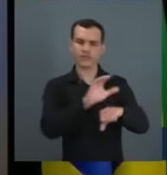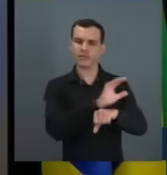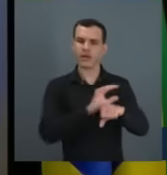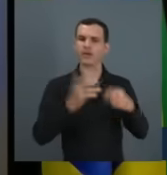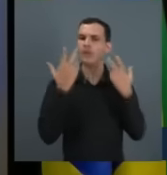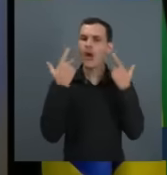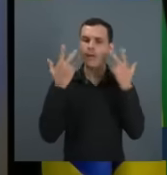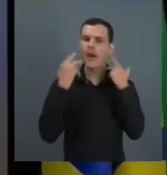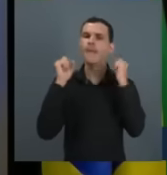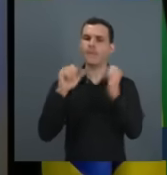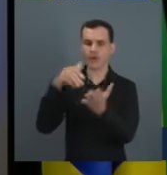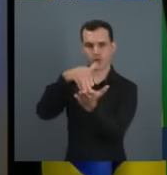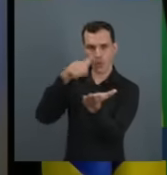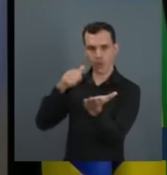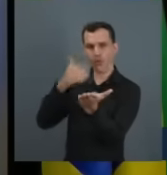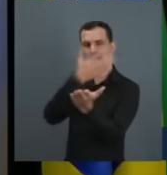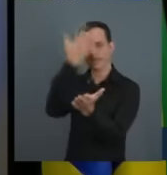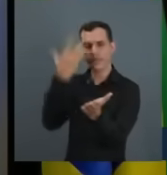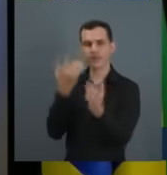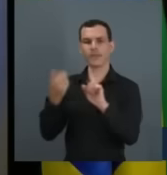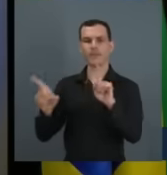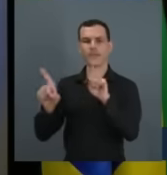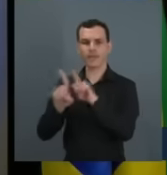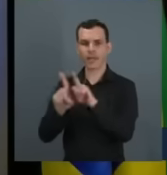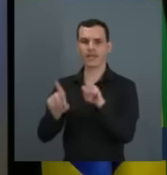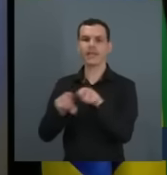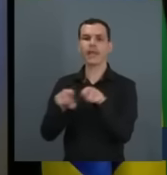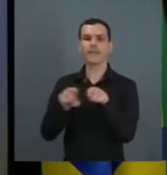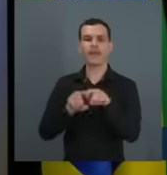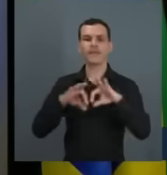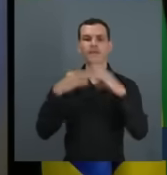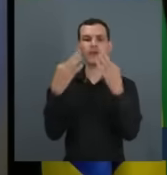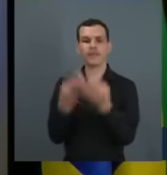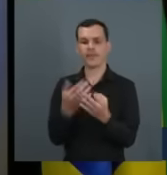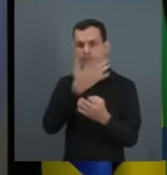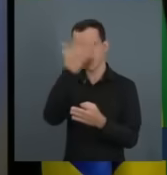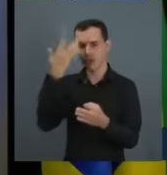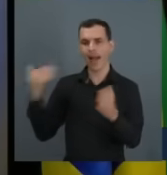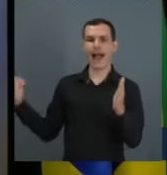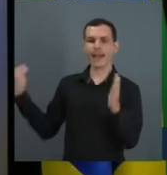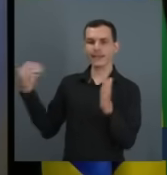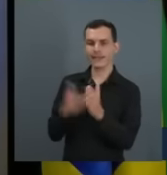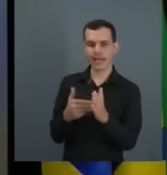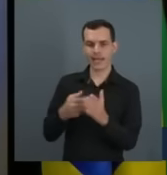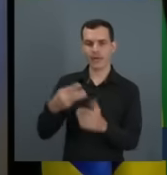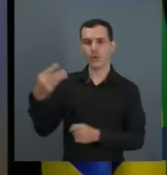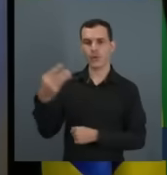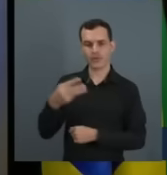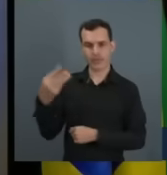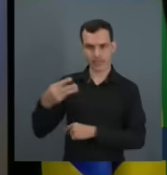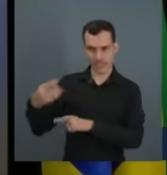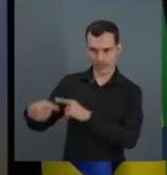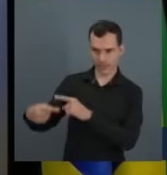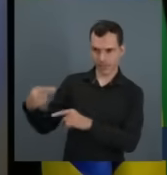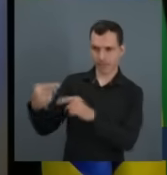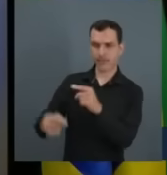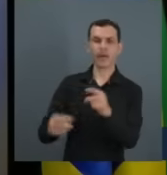de cônjuges e parentes de até terceiro grau para cargos de natureza